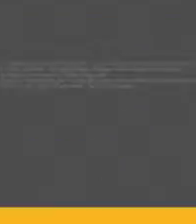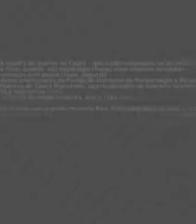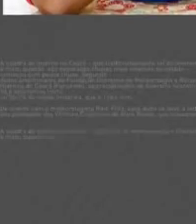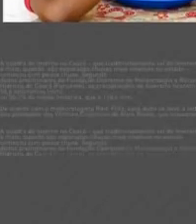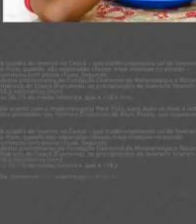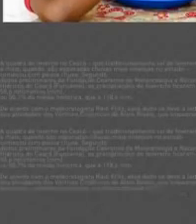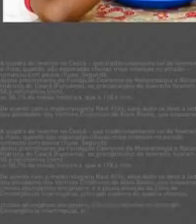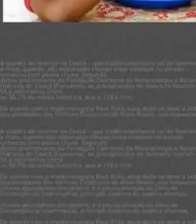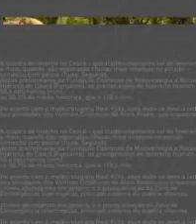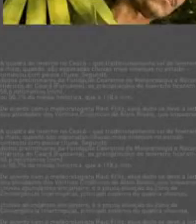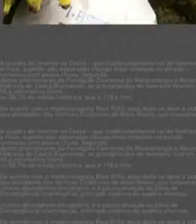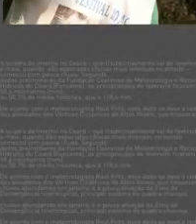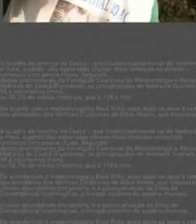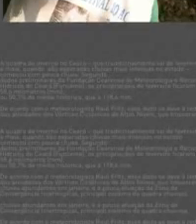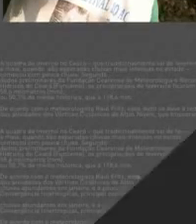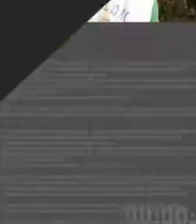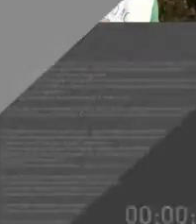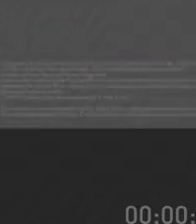excelente